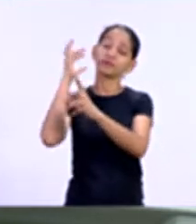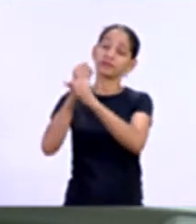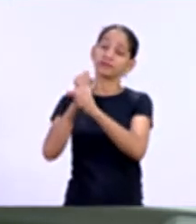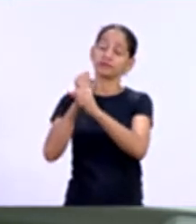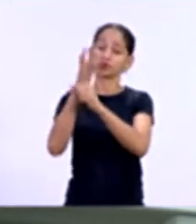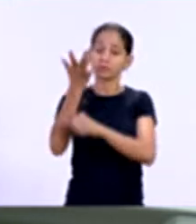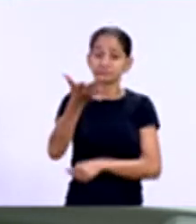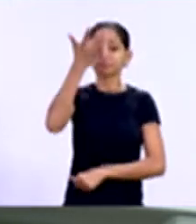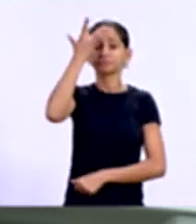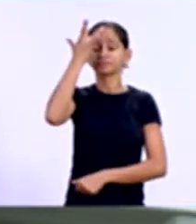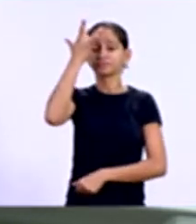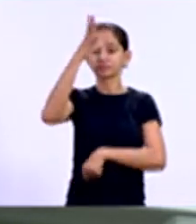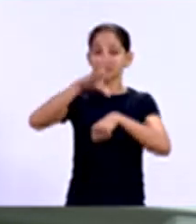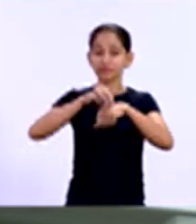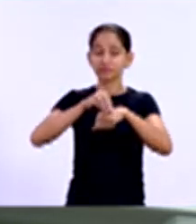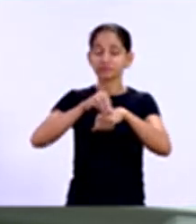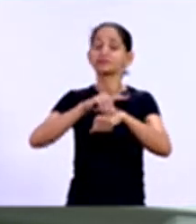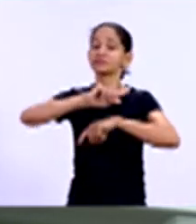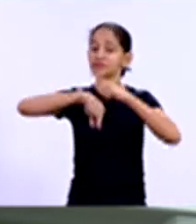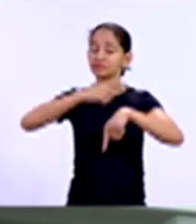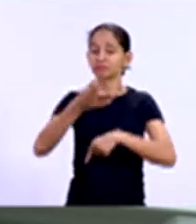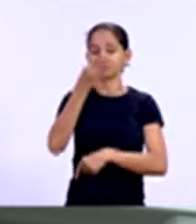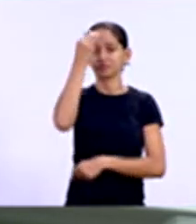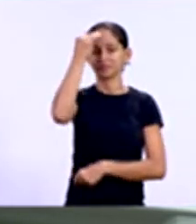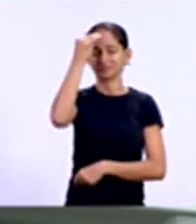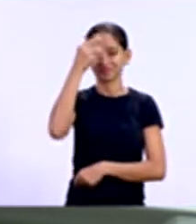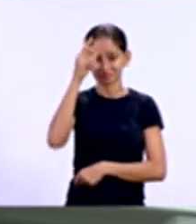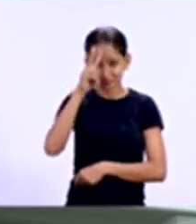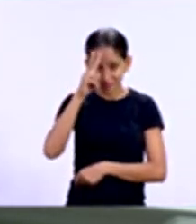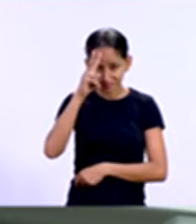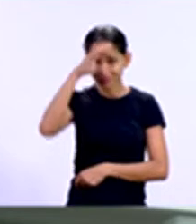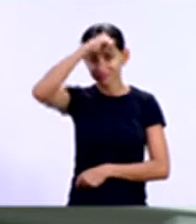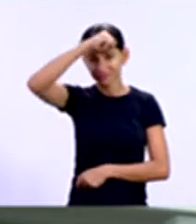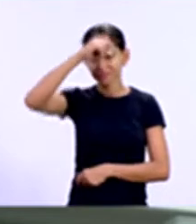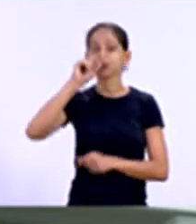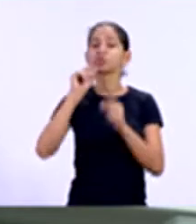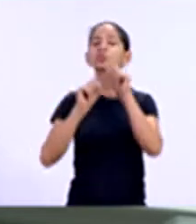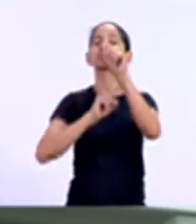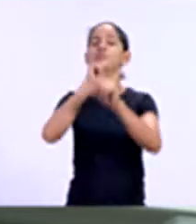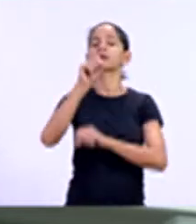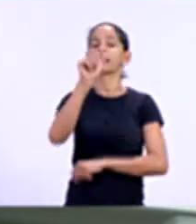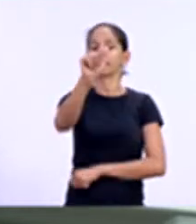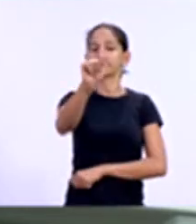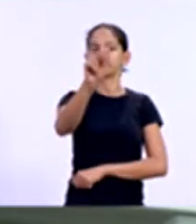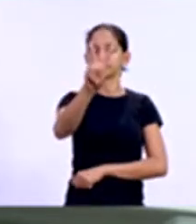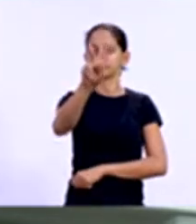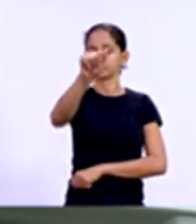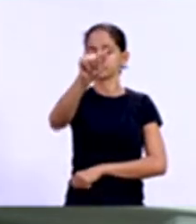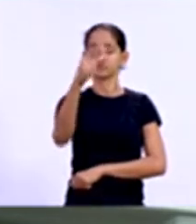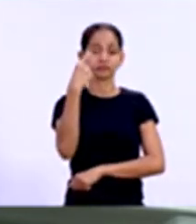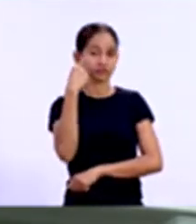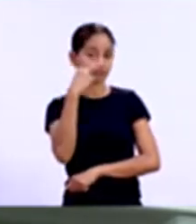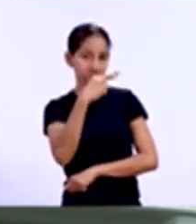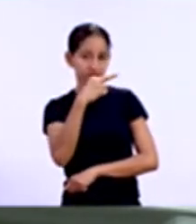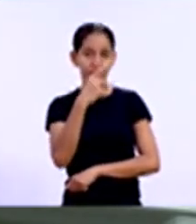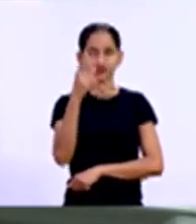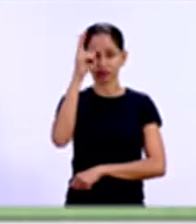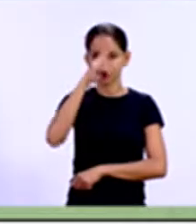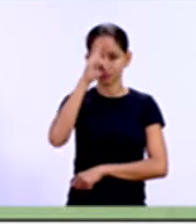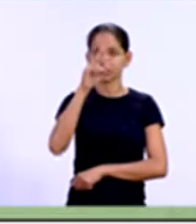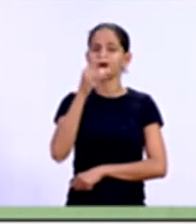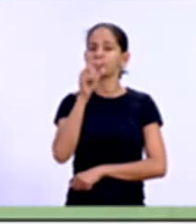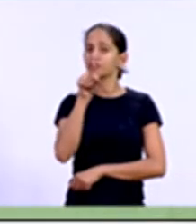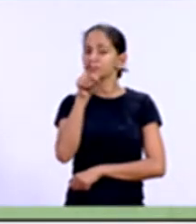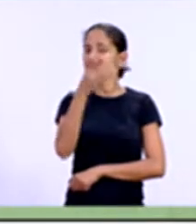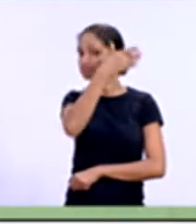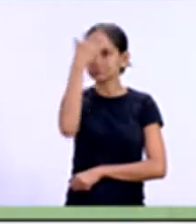memorização, essa lembrança. O que é um ambiente virtual de aprendizagem? Vamos ver o que é um ambiente virtual? Vamos relembrar isso daí?